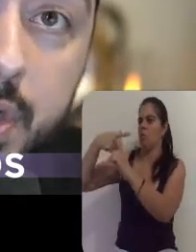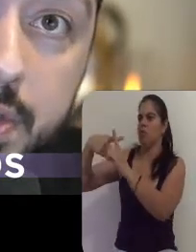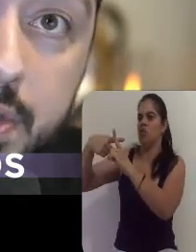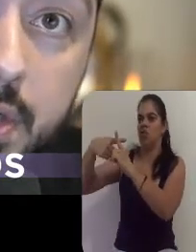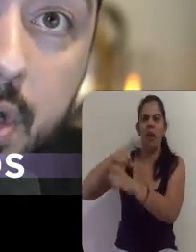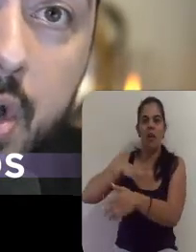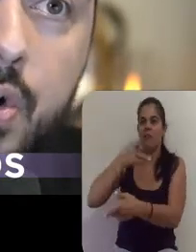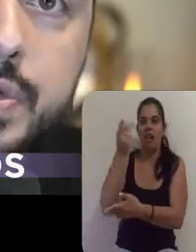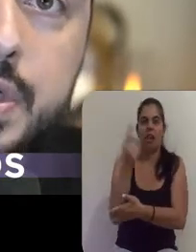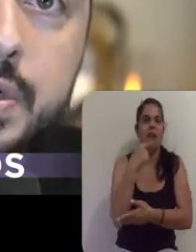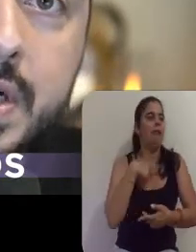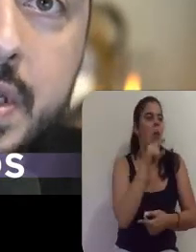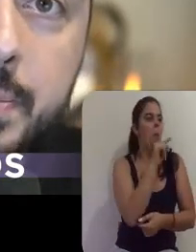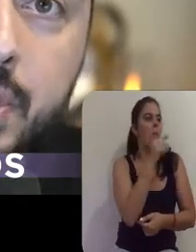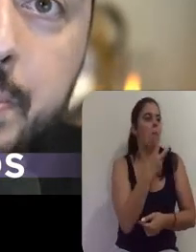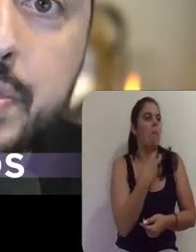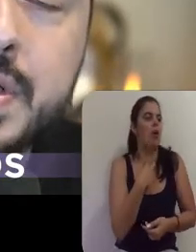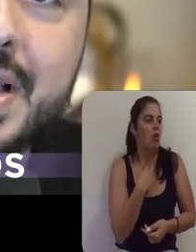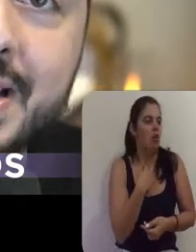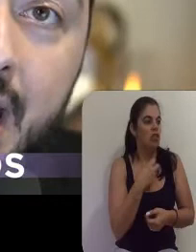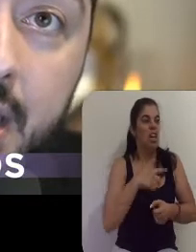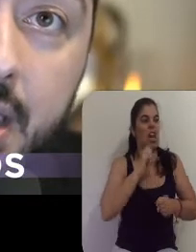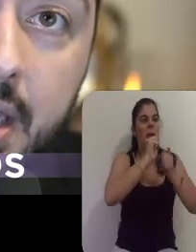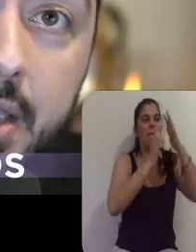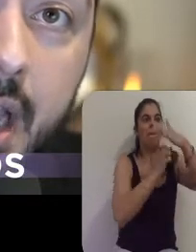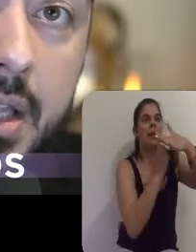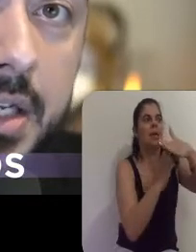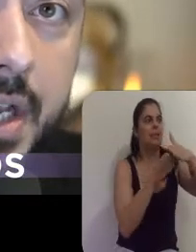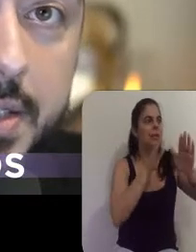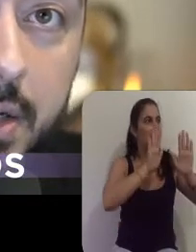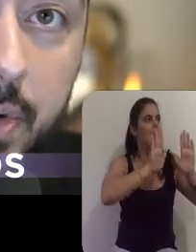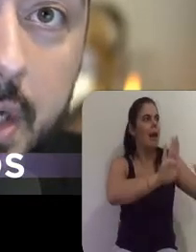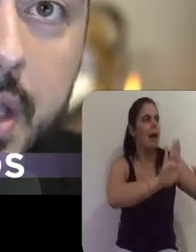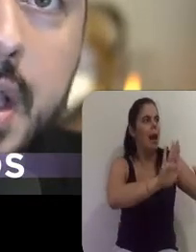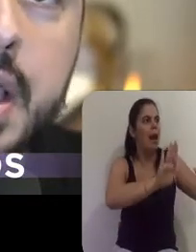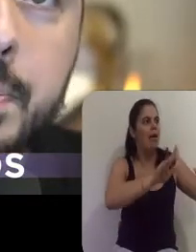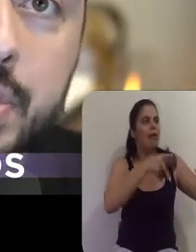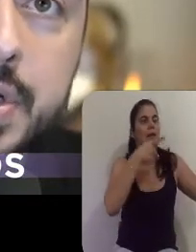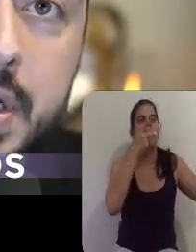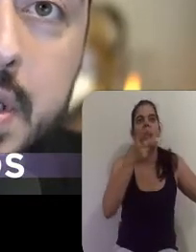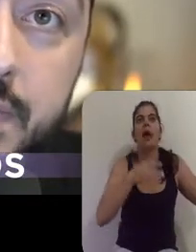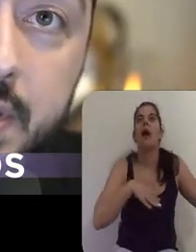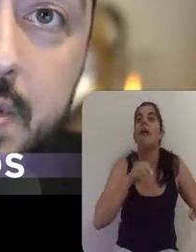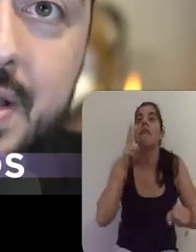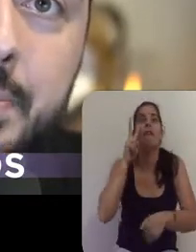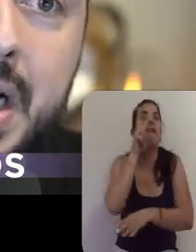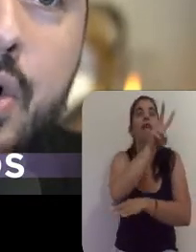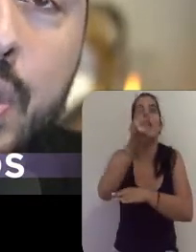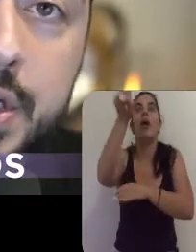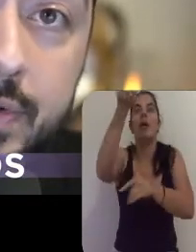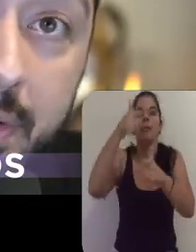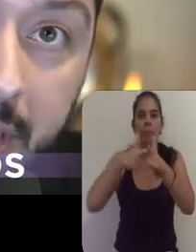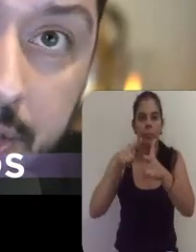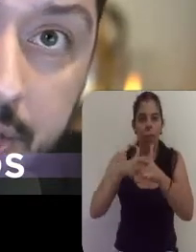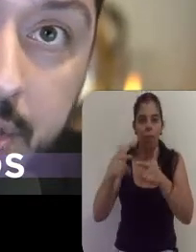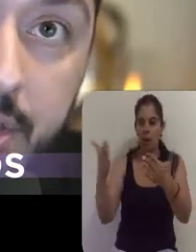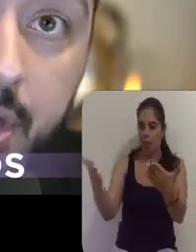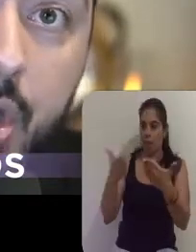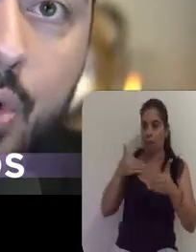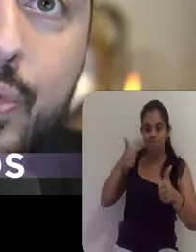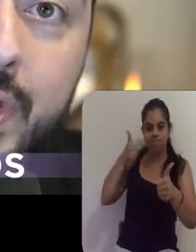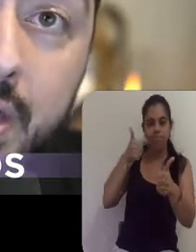milhões de mortes, ou se a gente vai seguir pelo caminho de aceitar que a realidade é essa agora, e proteger essas vidas e trabalhar